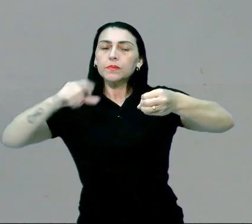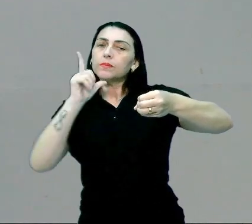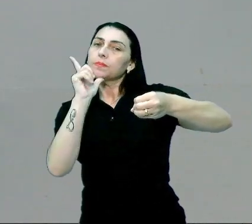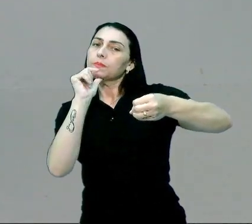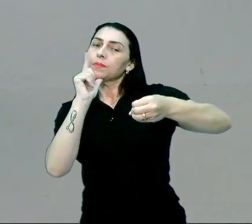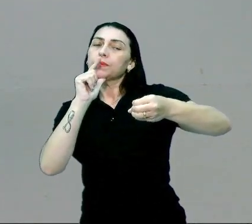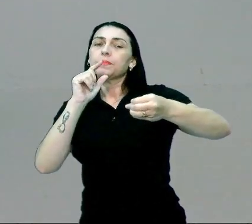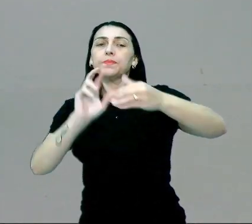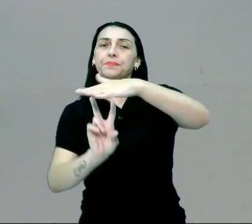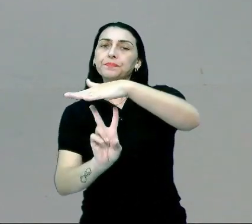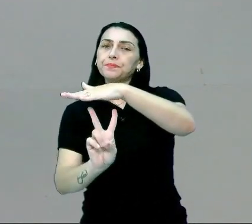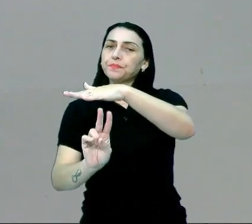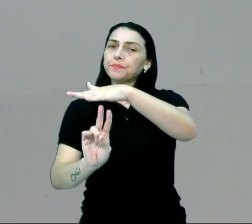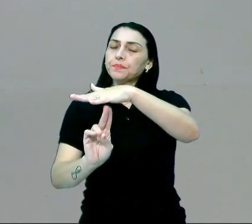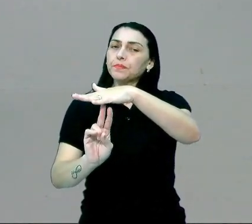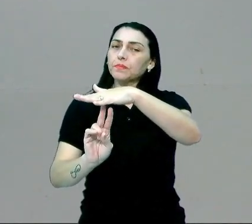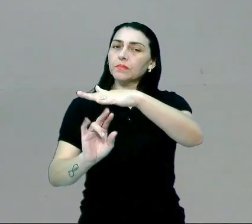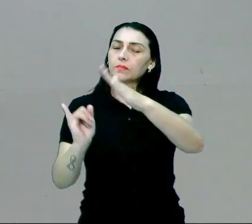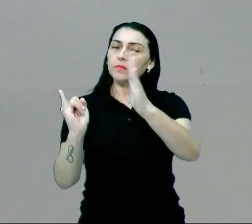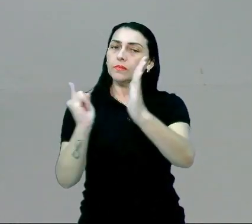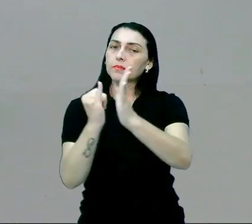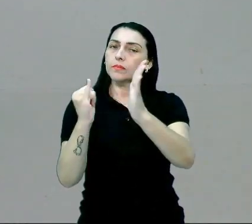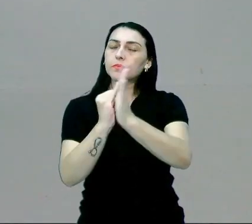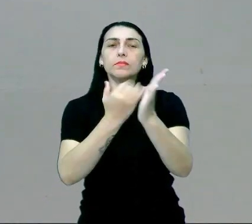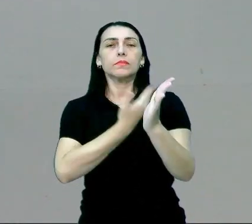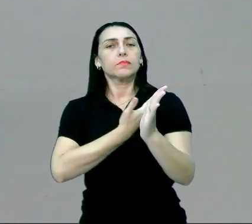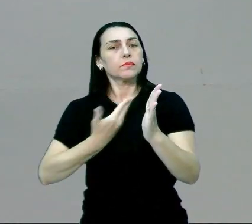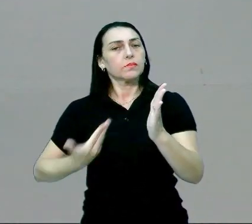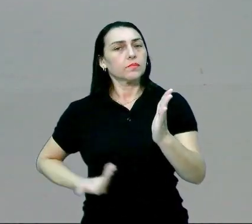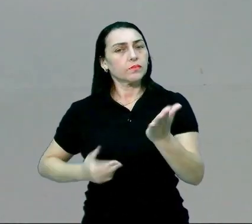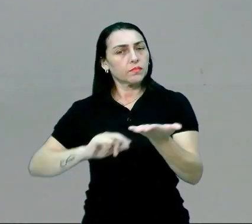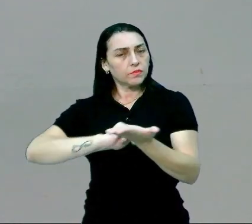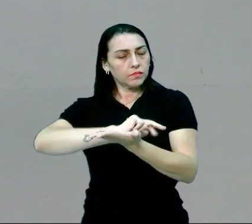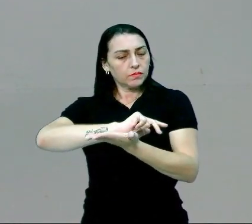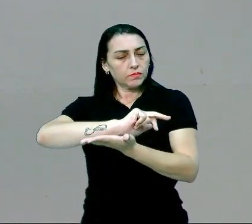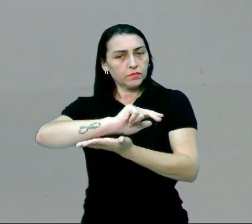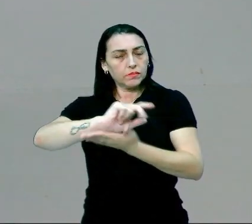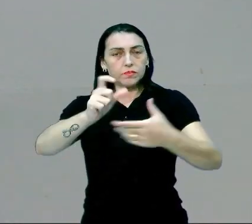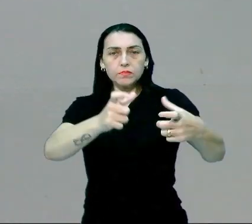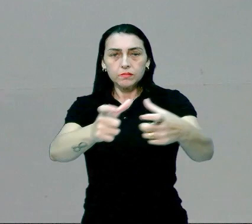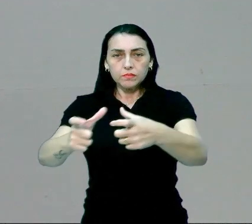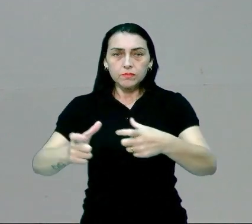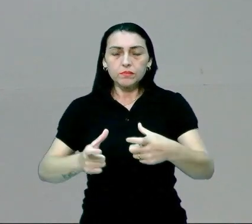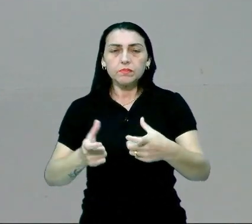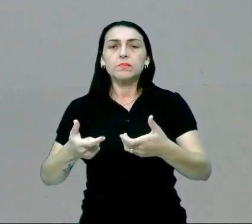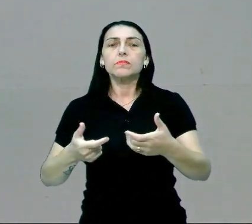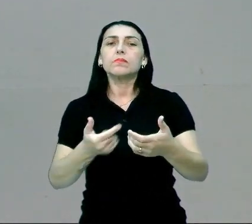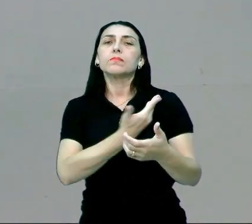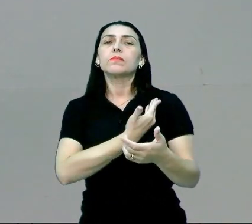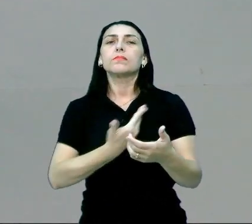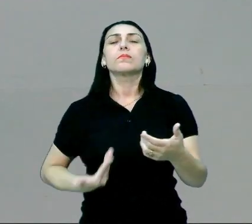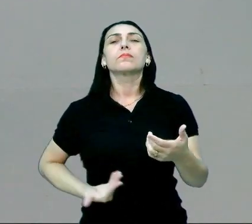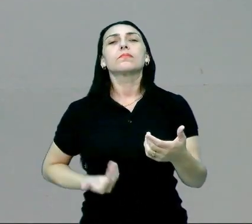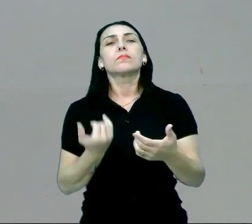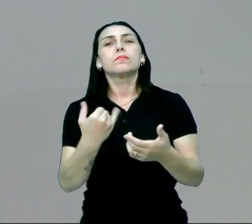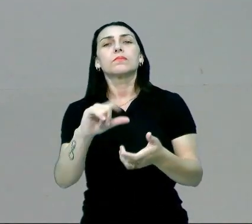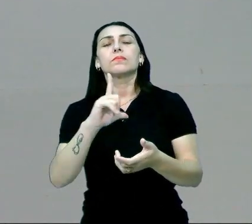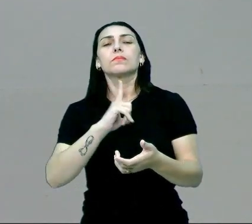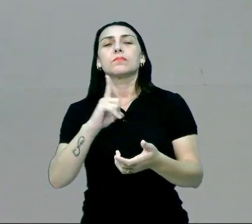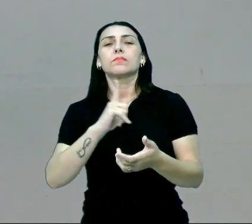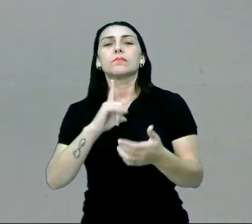água, praças, instituições públicas, enfim, os diversos espaços públicos, se